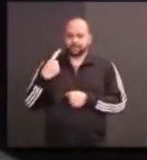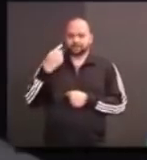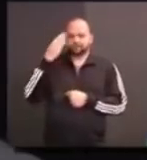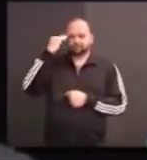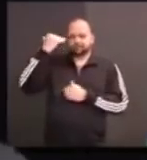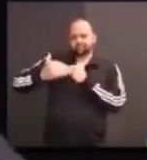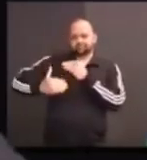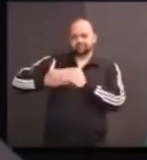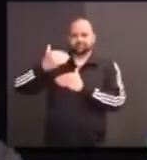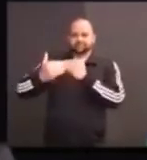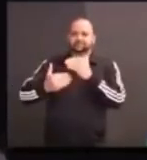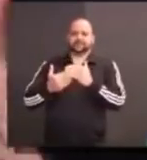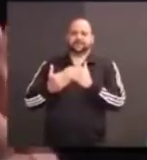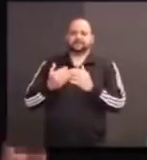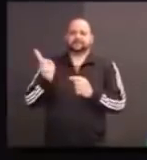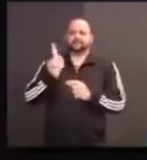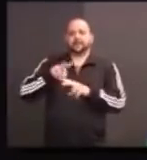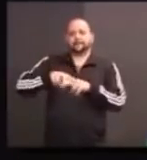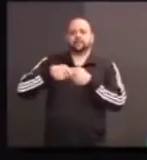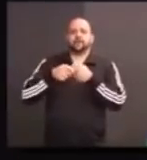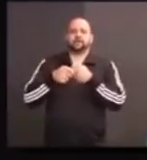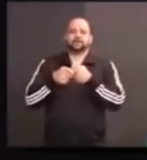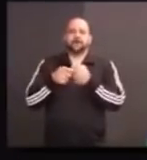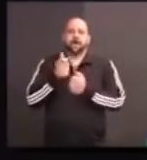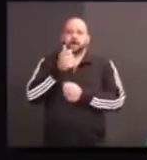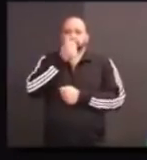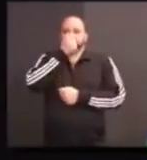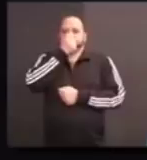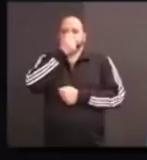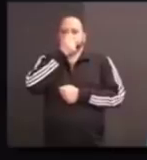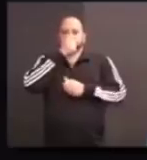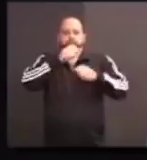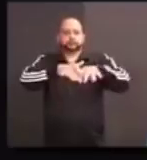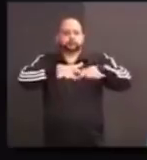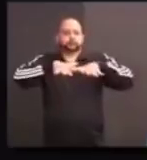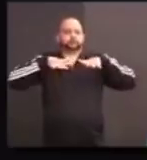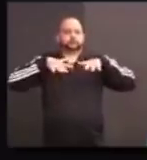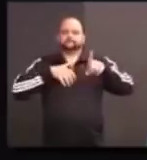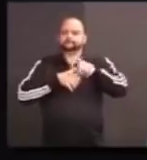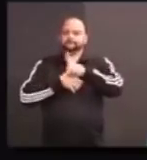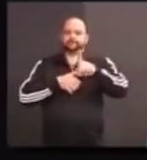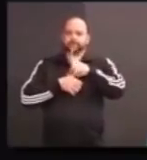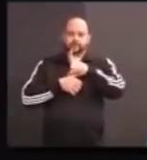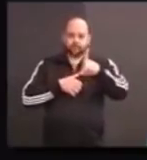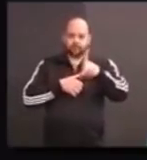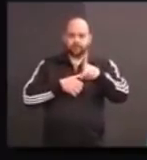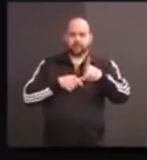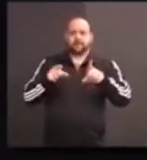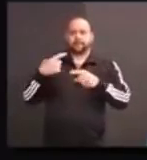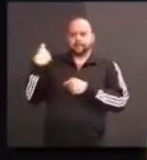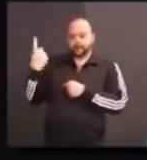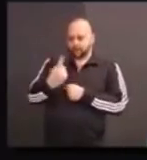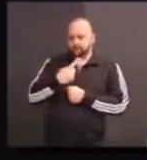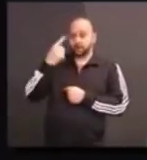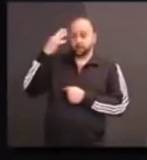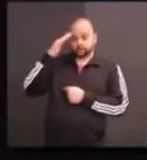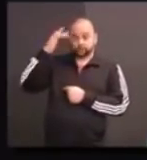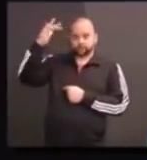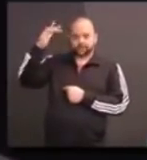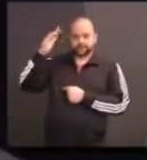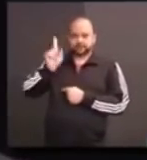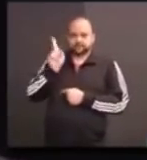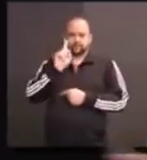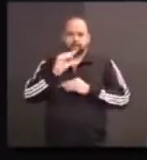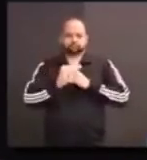não é tanto de público, não. Para nós, o sucesso nem mesmo é